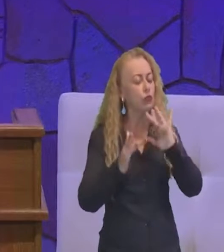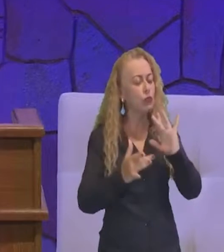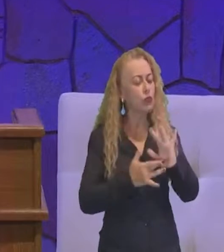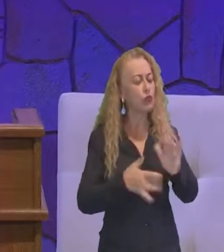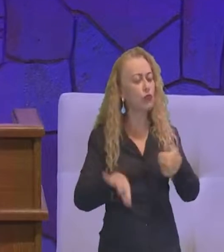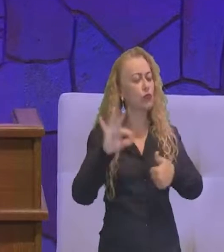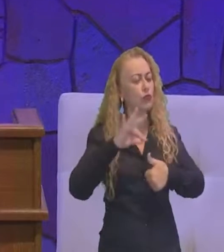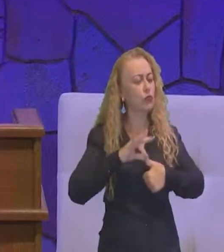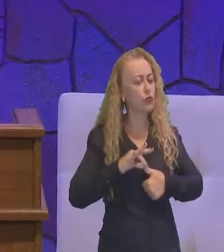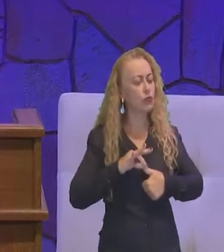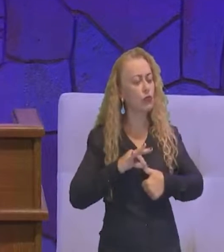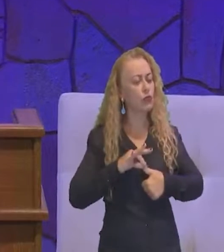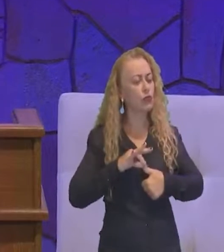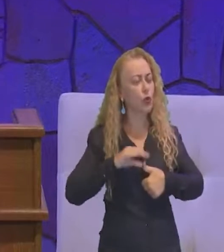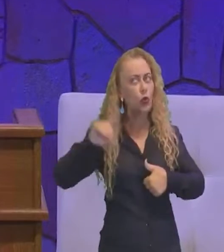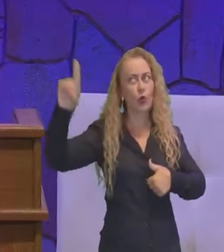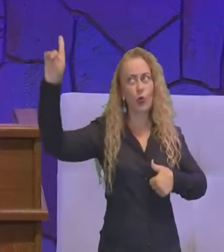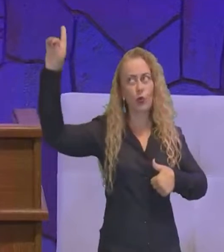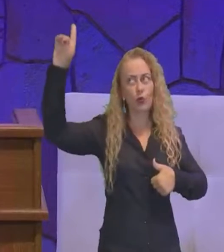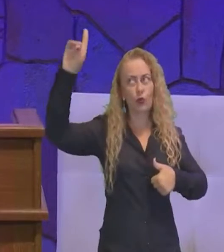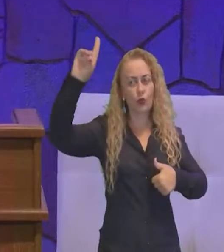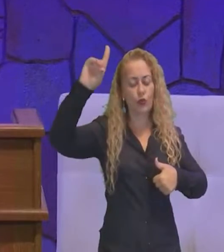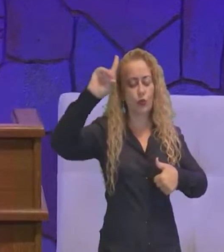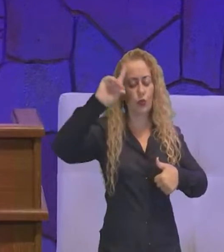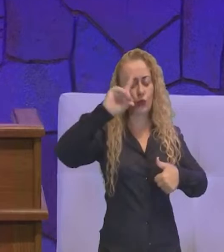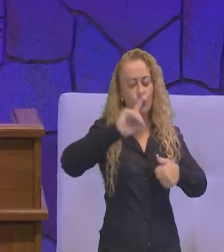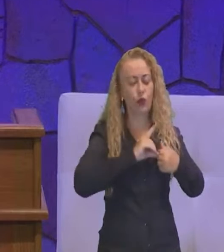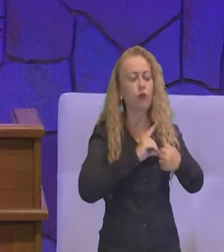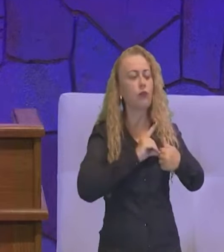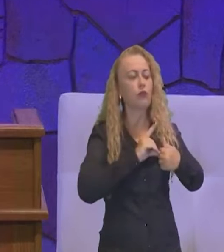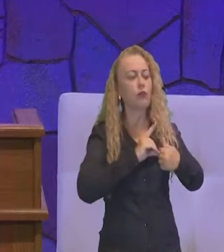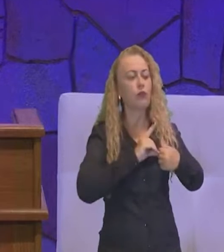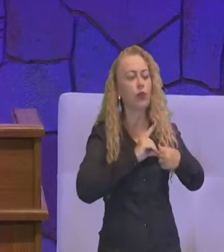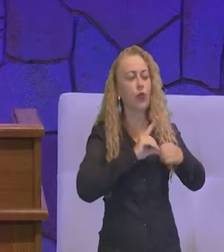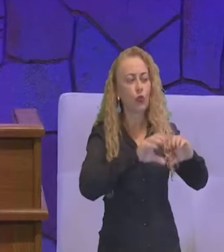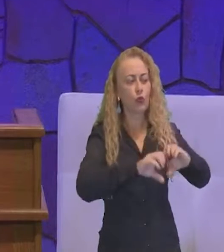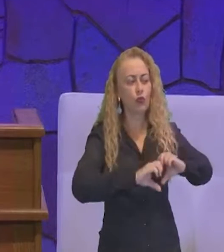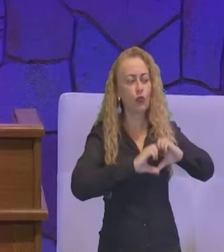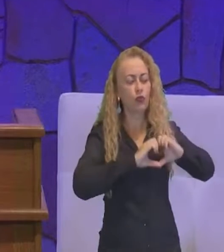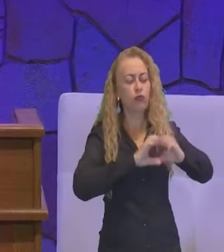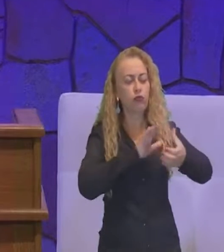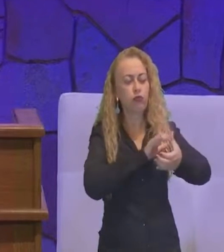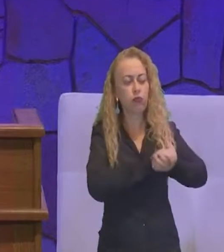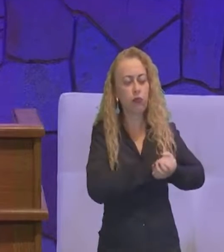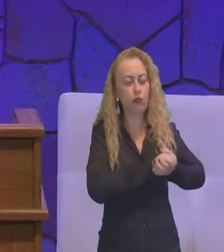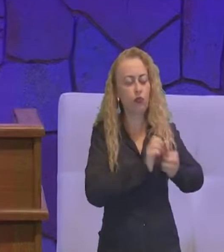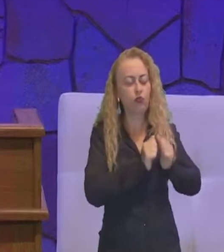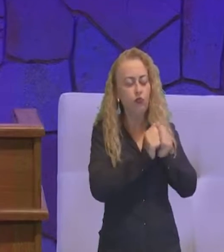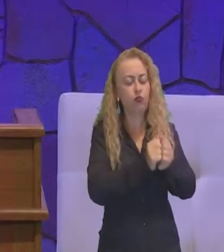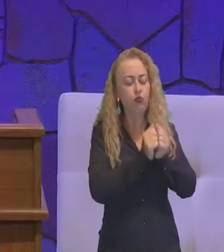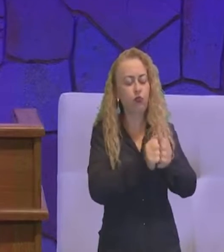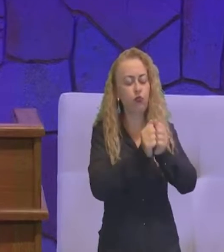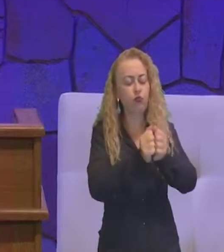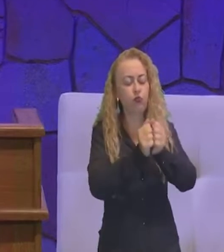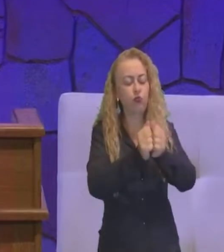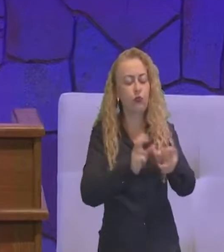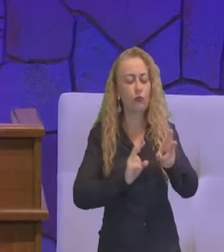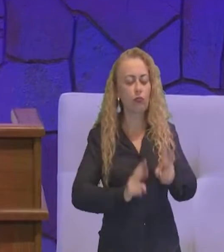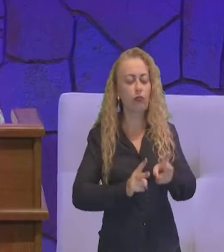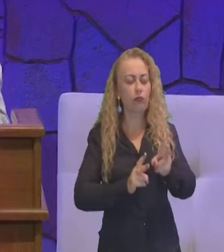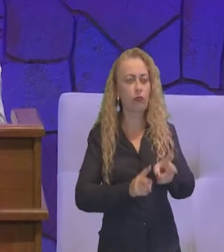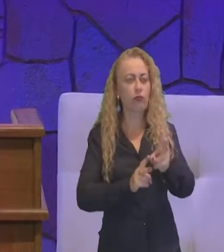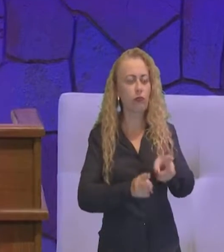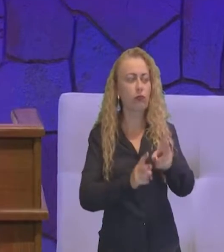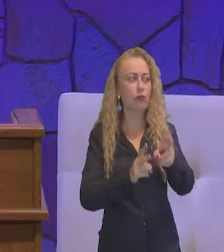faça parte das nossas vidas e do nosso casamento. Por isso, nesta